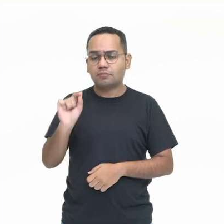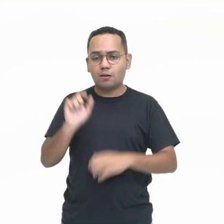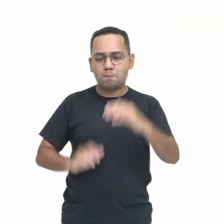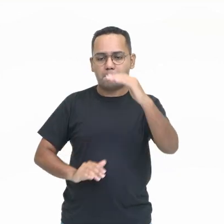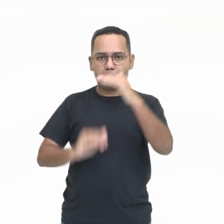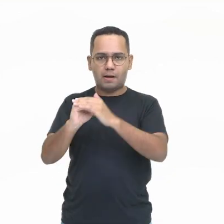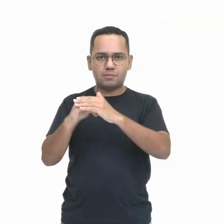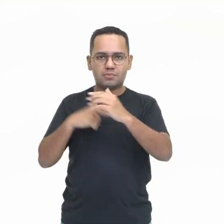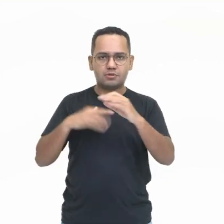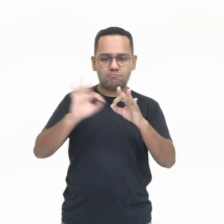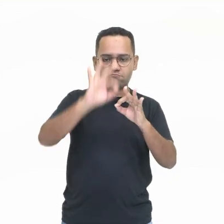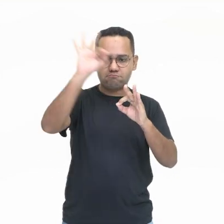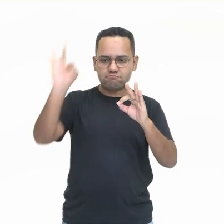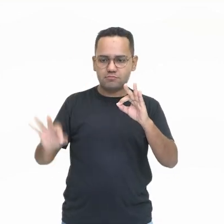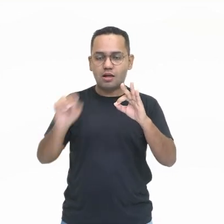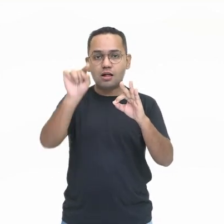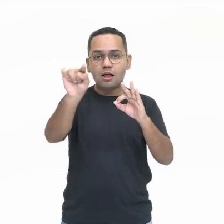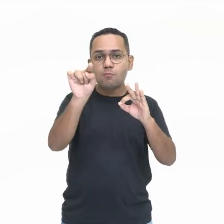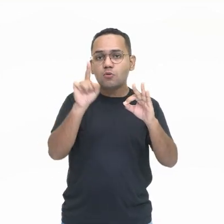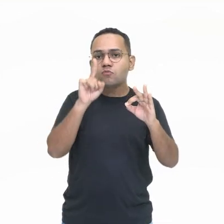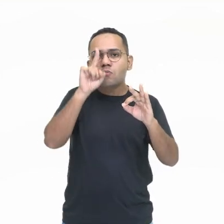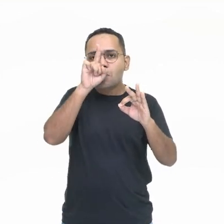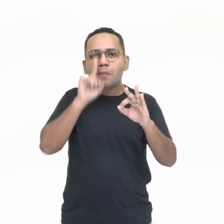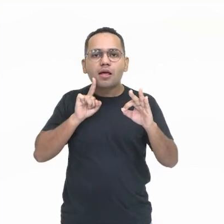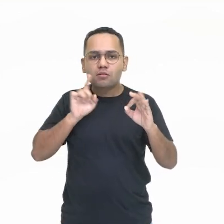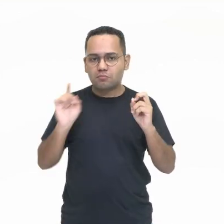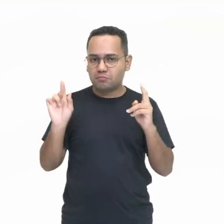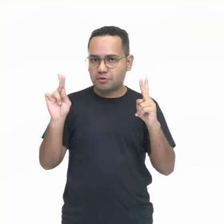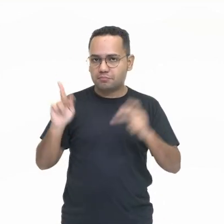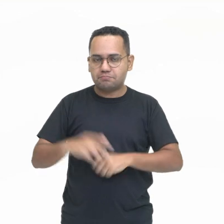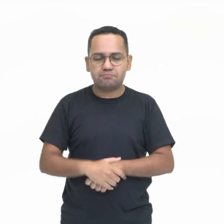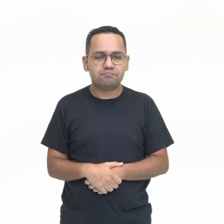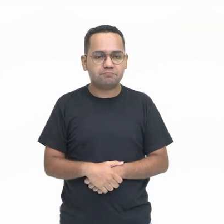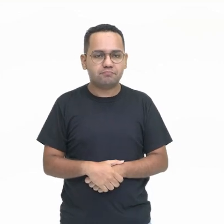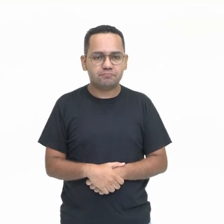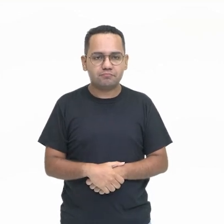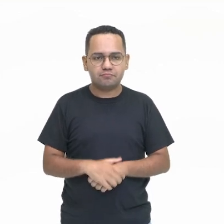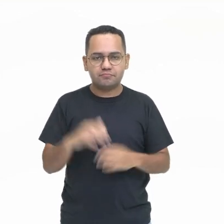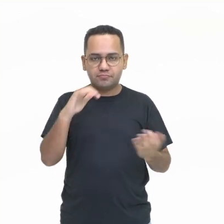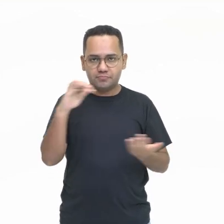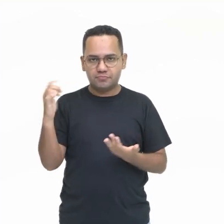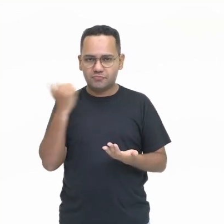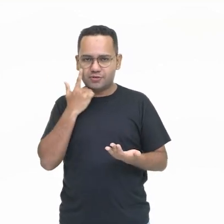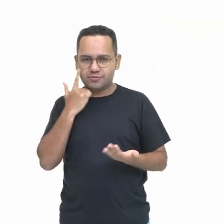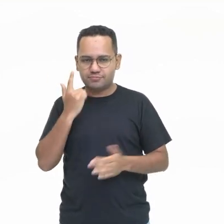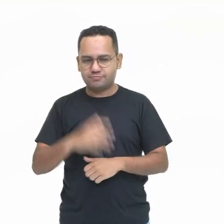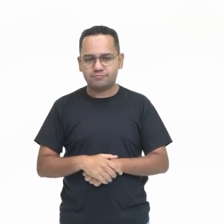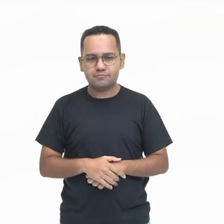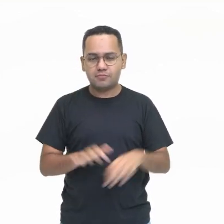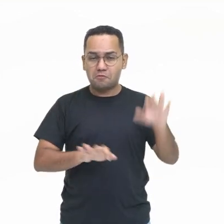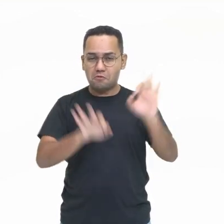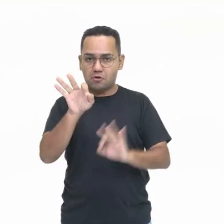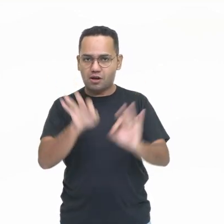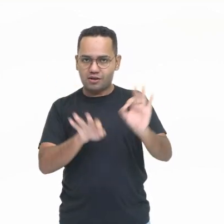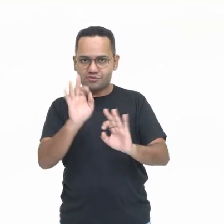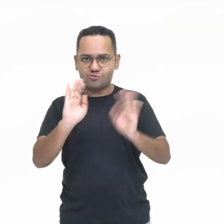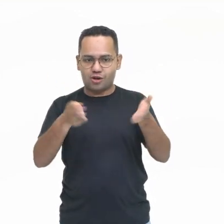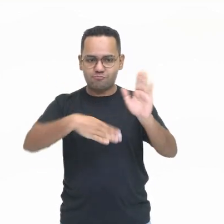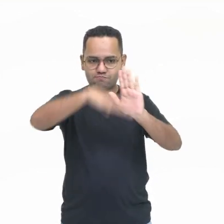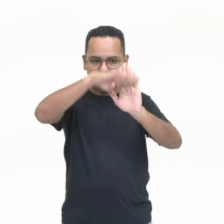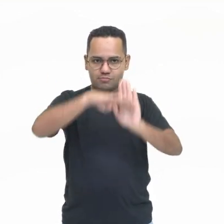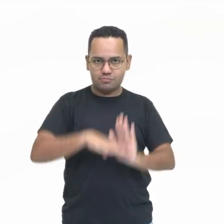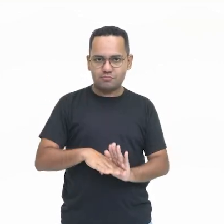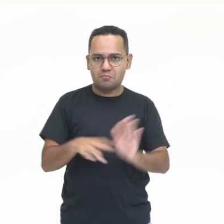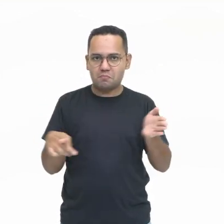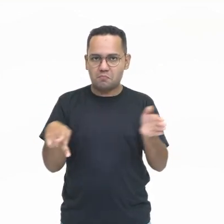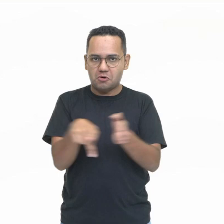máxima que a bola vai atingir nesse lançamento. Ok? Então vamos aqui que o professor trouxe aqui um passo a passo aqui bem